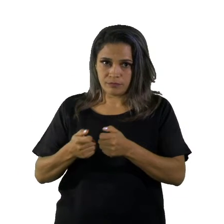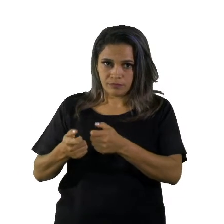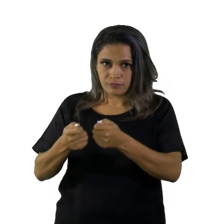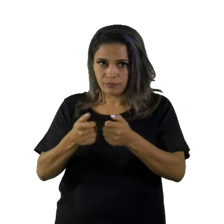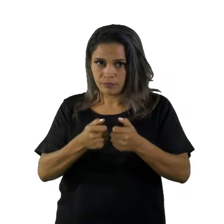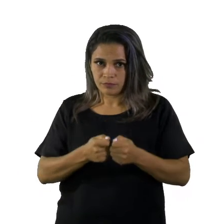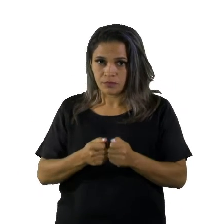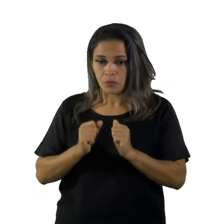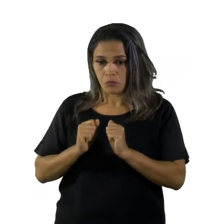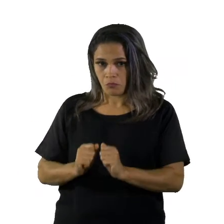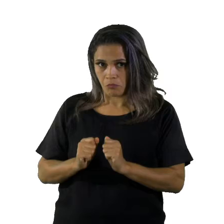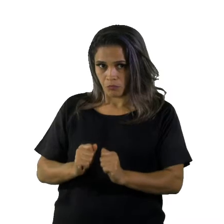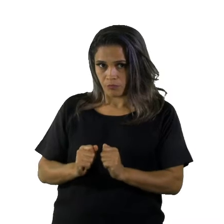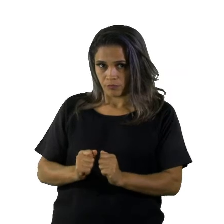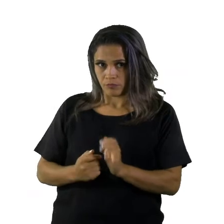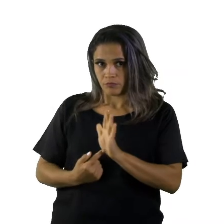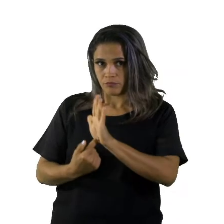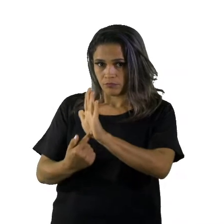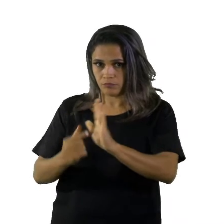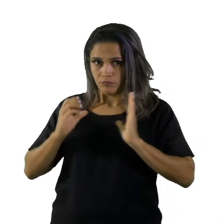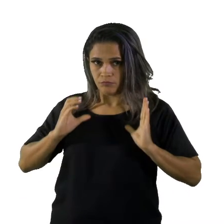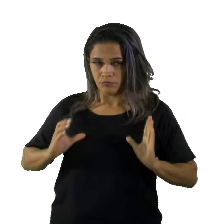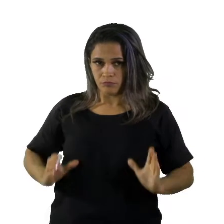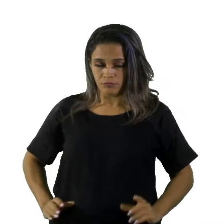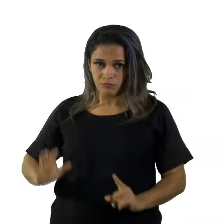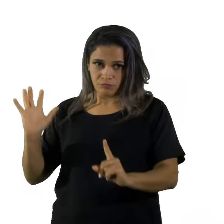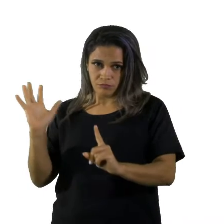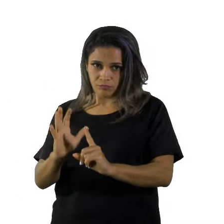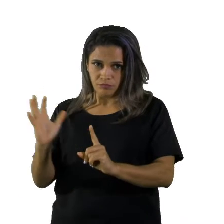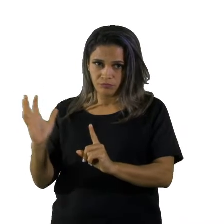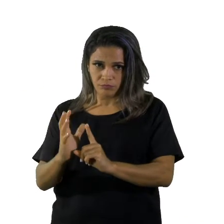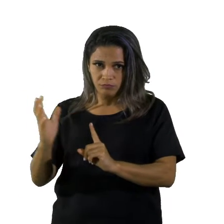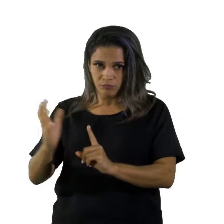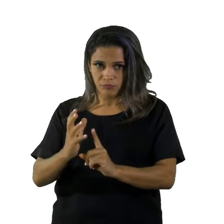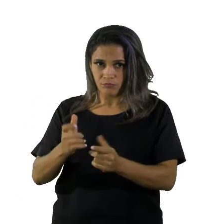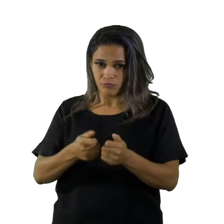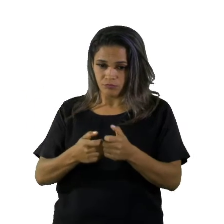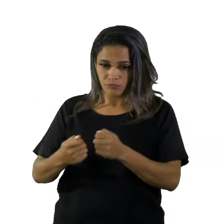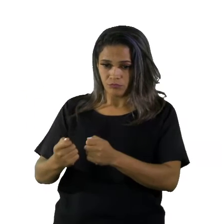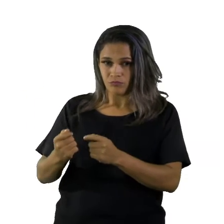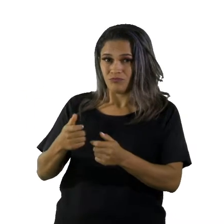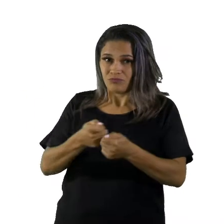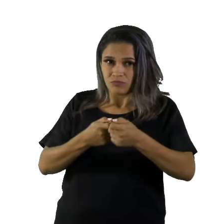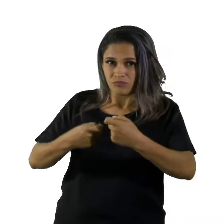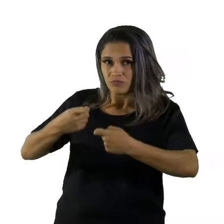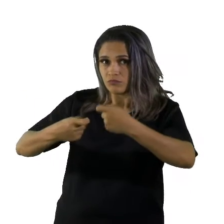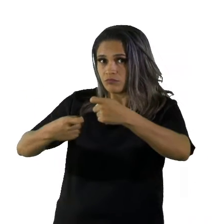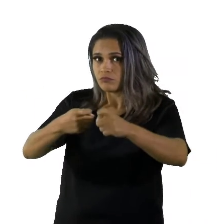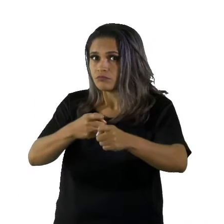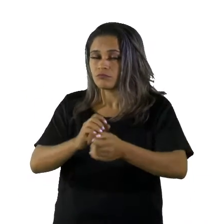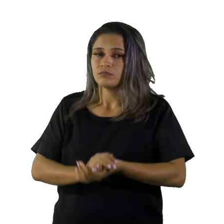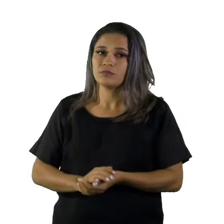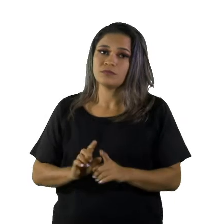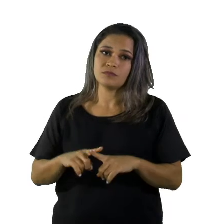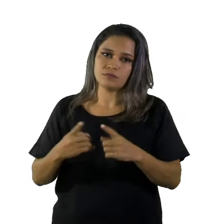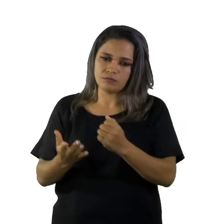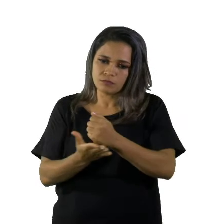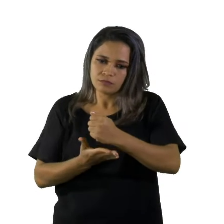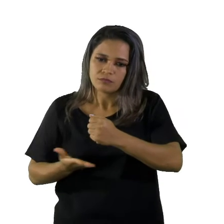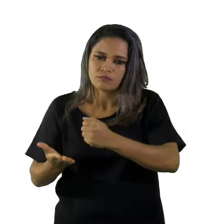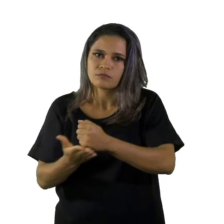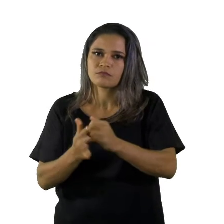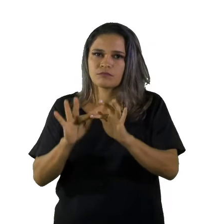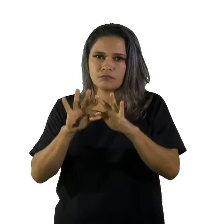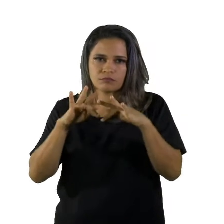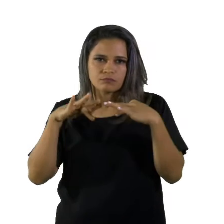ela pode apresentar um comportamento influenciado pelo jogo violento. Mas quando se tem uma base familiar que